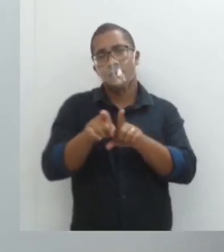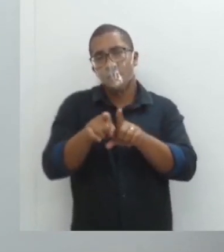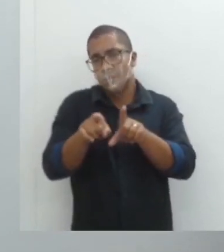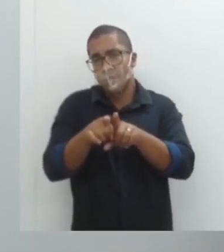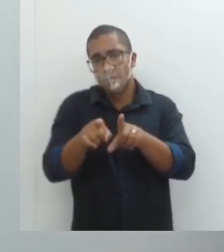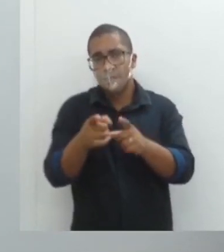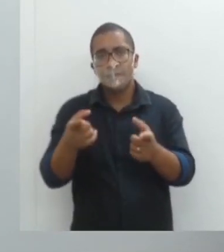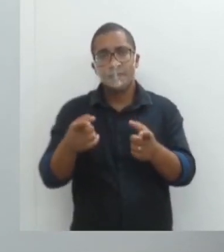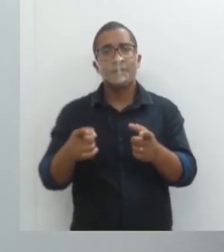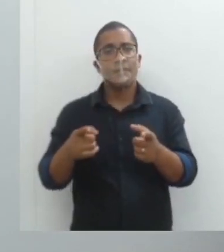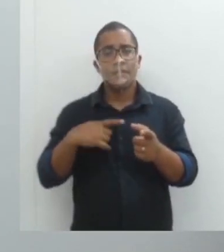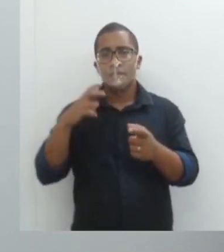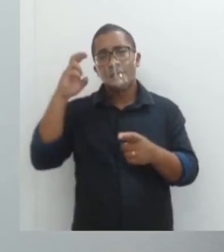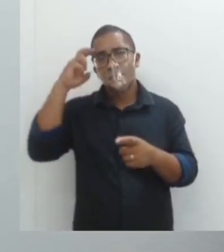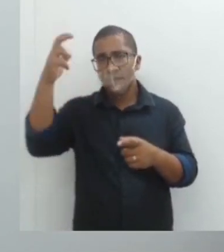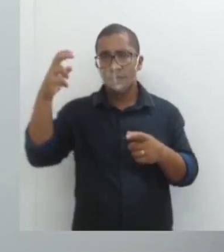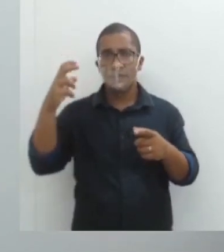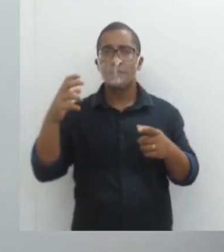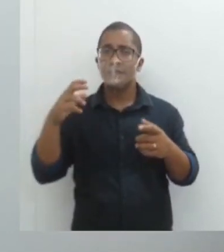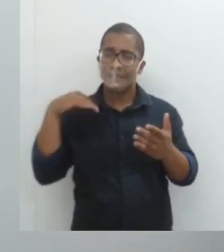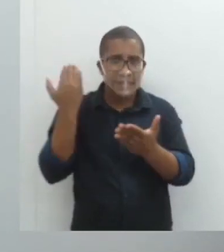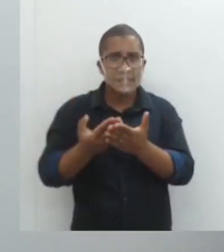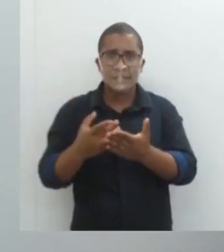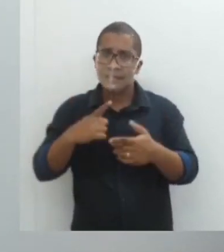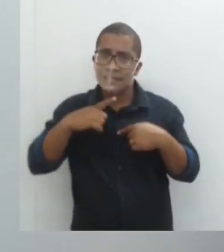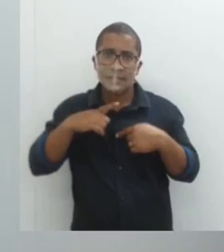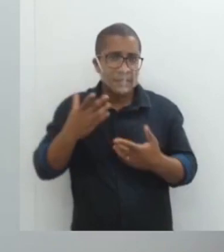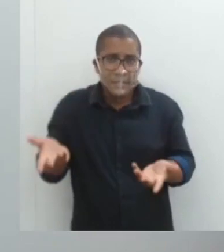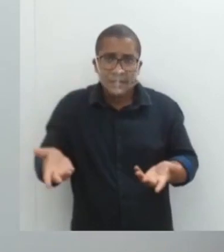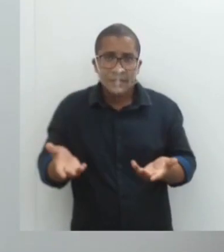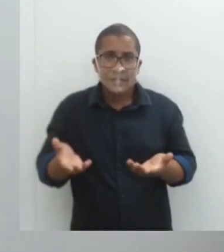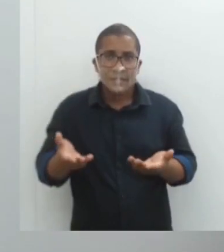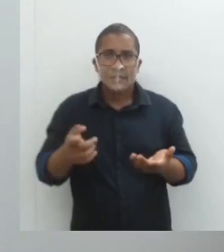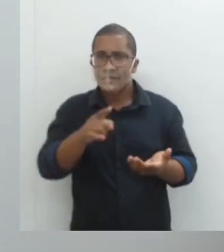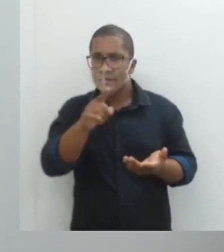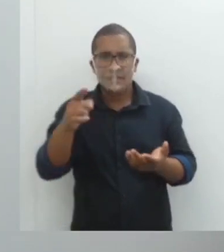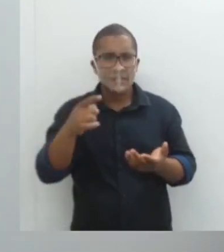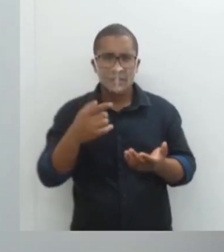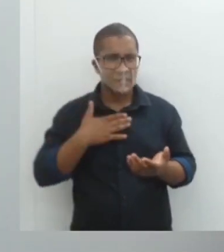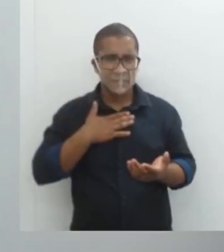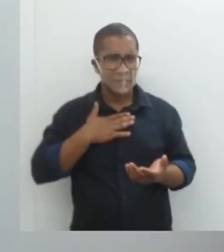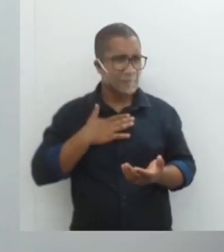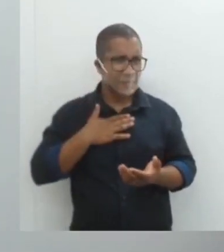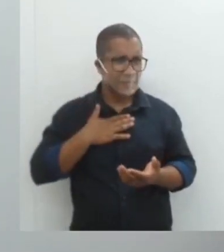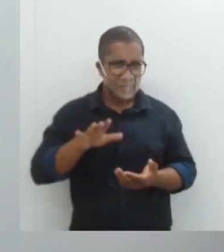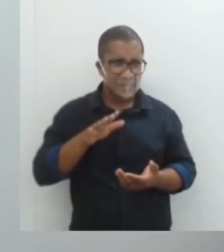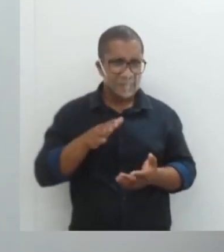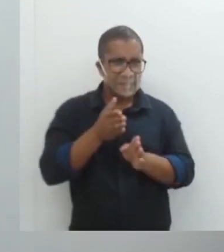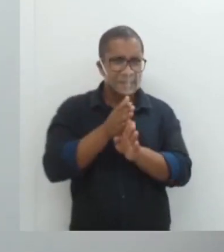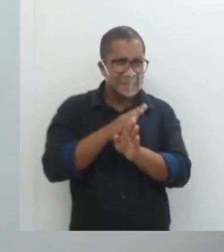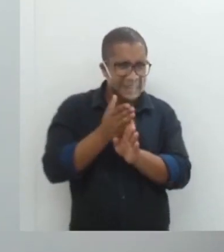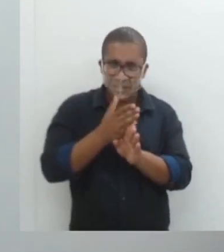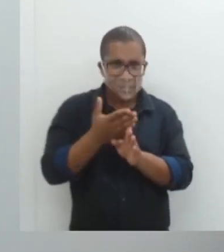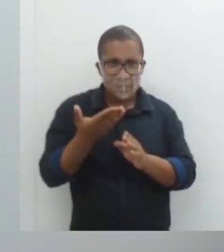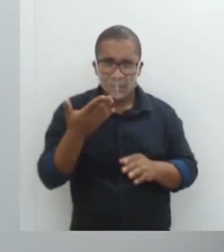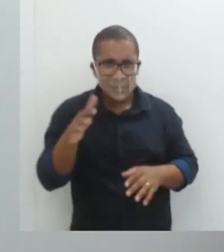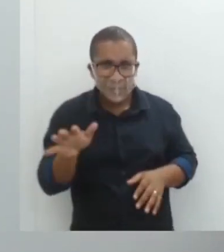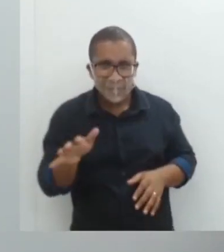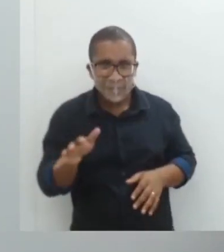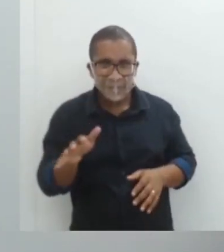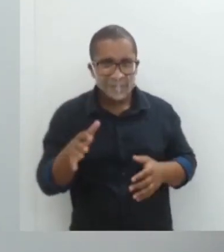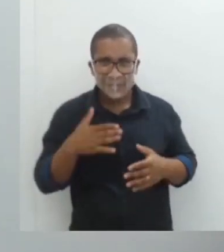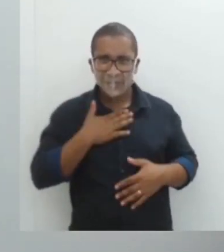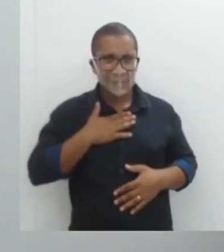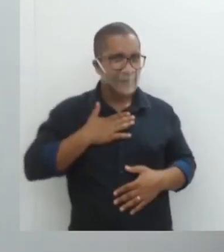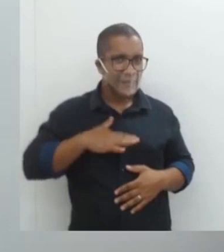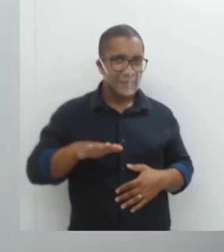né? Então cultura essa que a gente utiliza até hoje, né? Então aqui quem não gosta de uma famosinha macaxeira cozidinha com